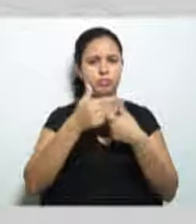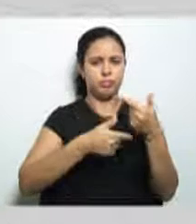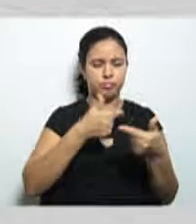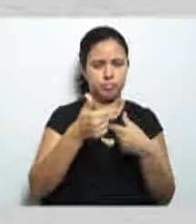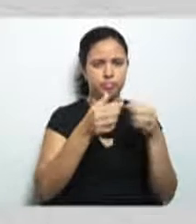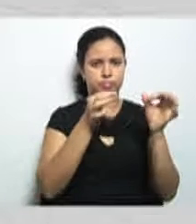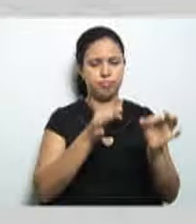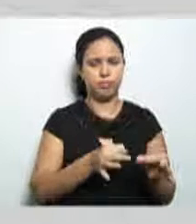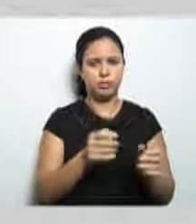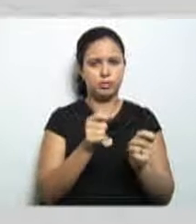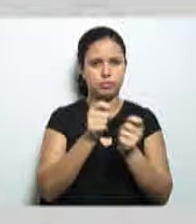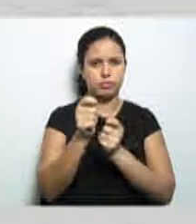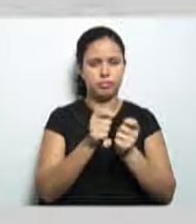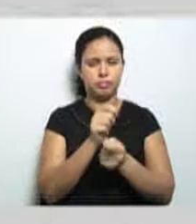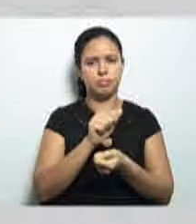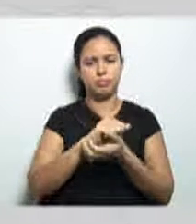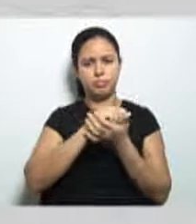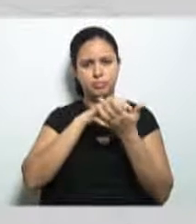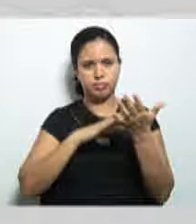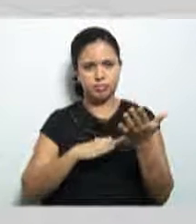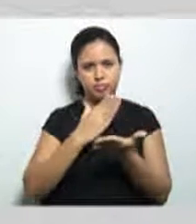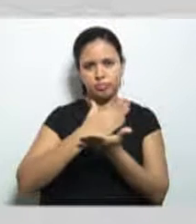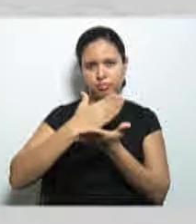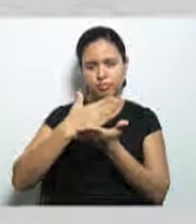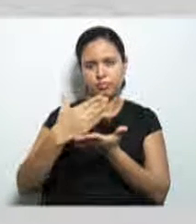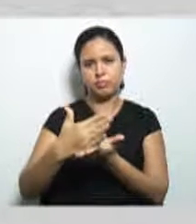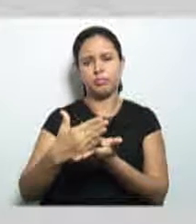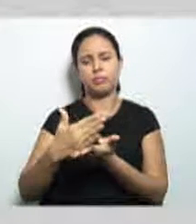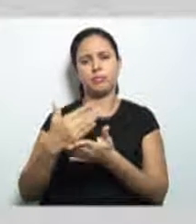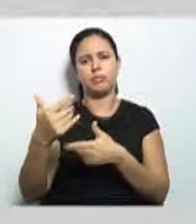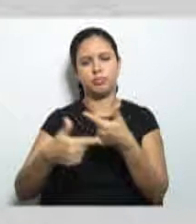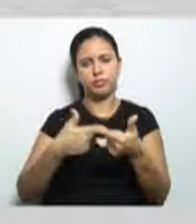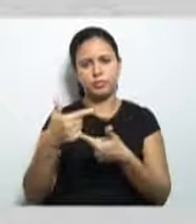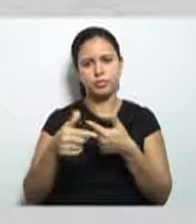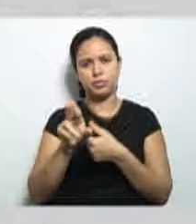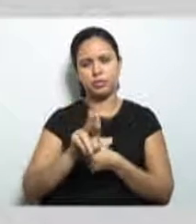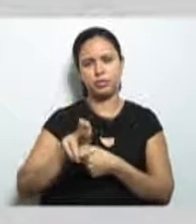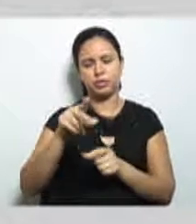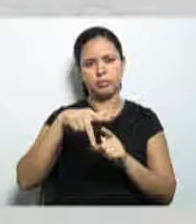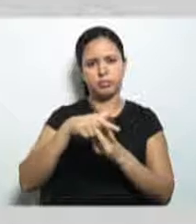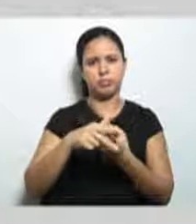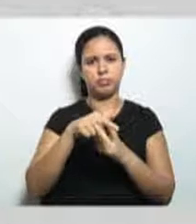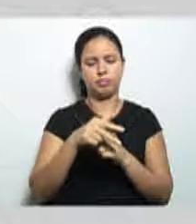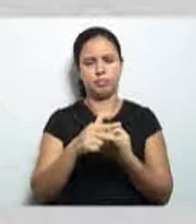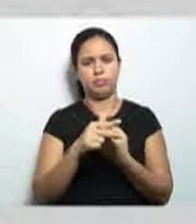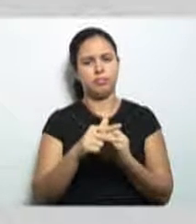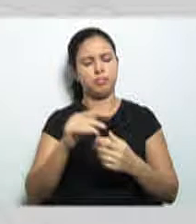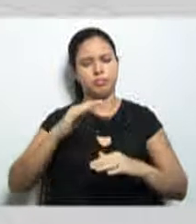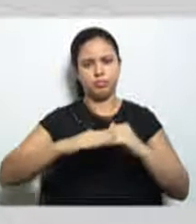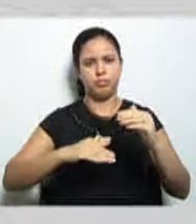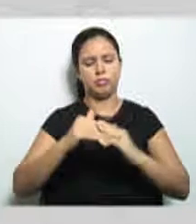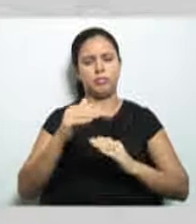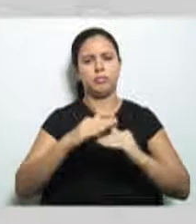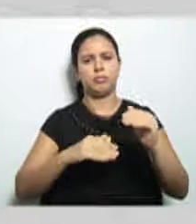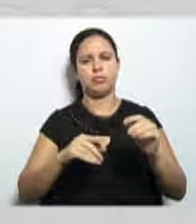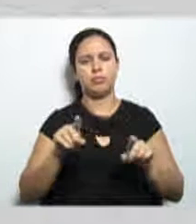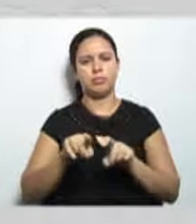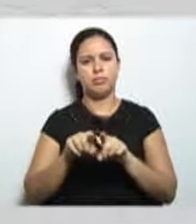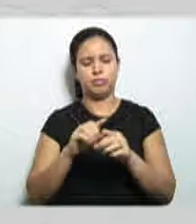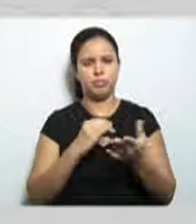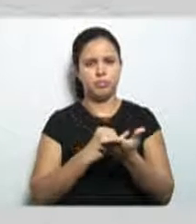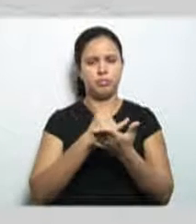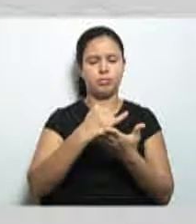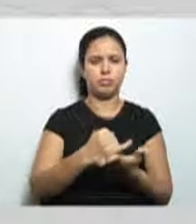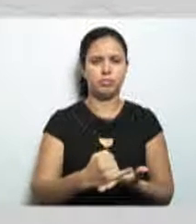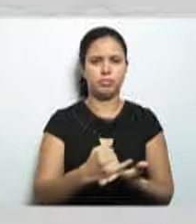das atividades, com a divisão das tarefas, com o uso de maquinário especializado e a introdução da